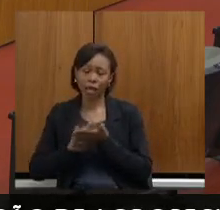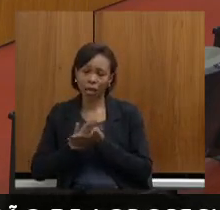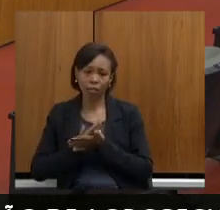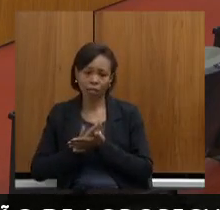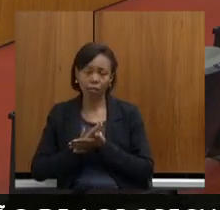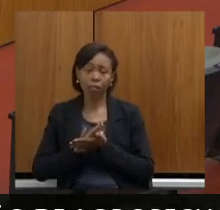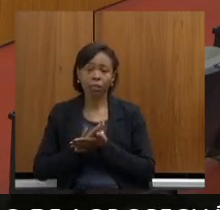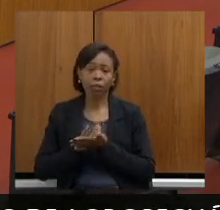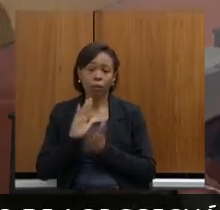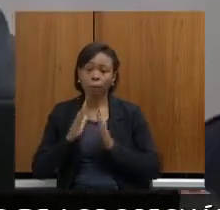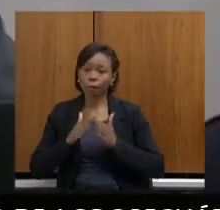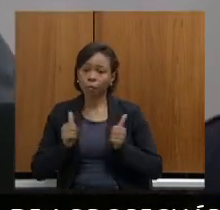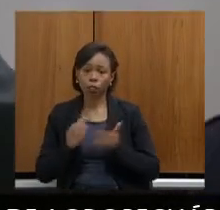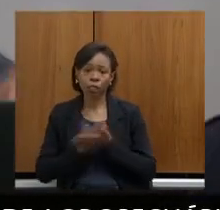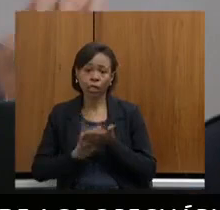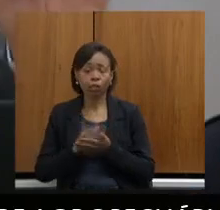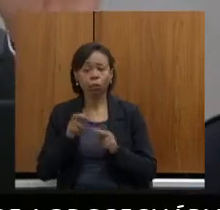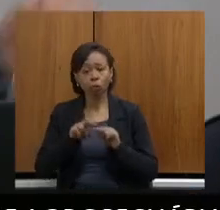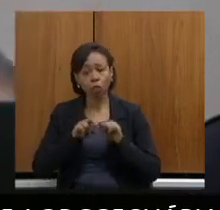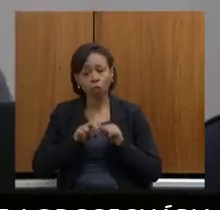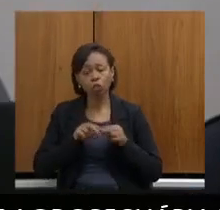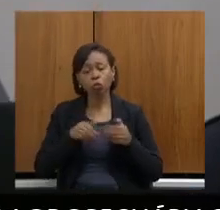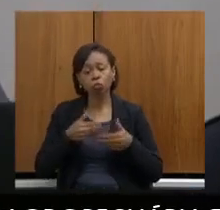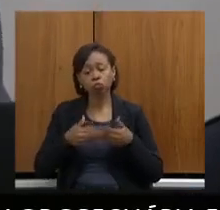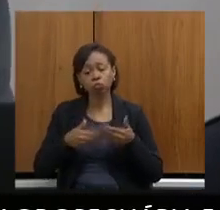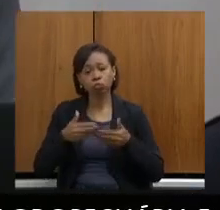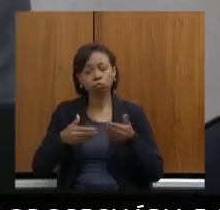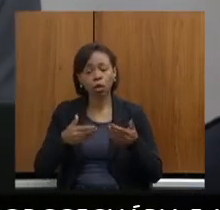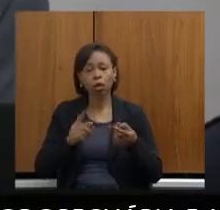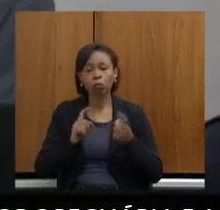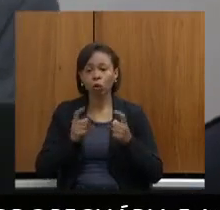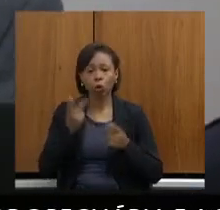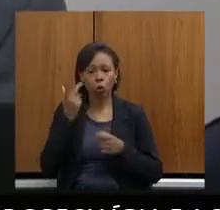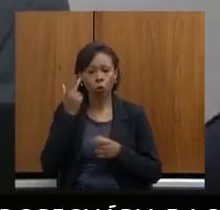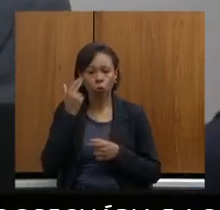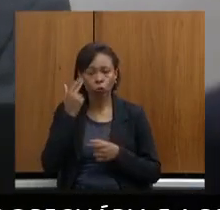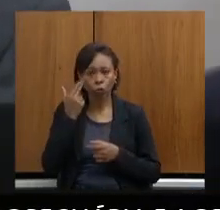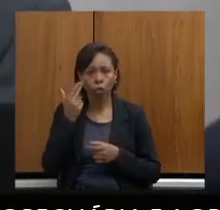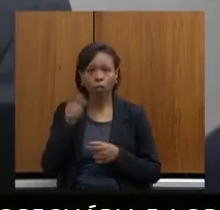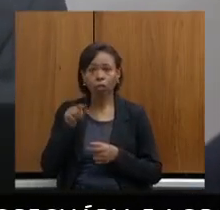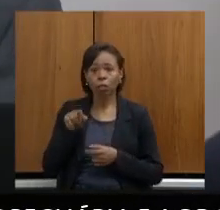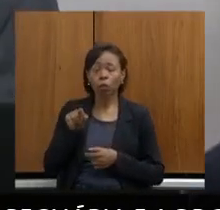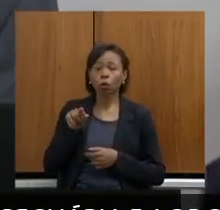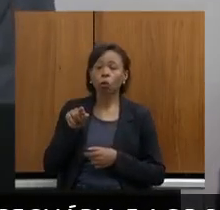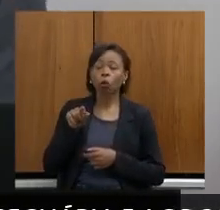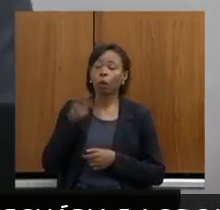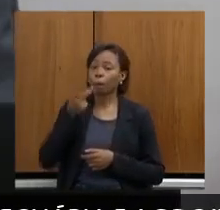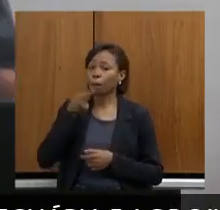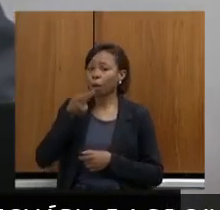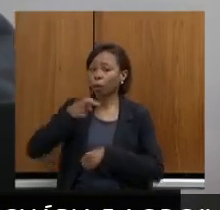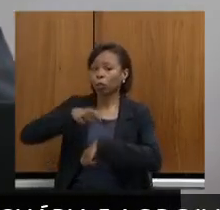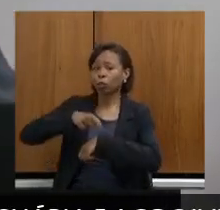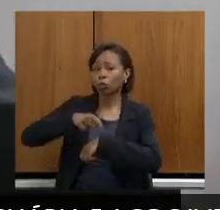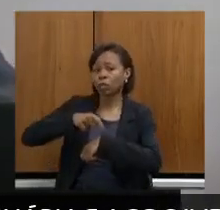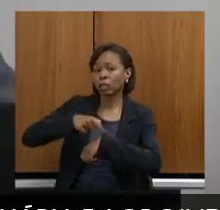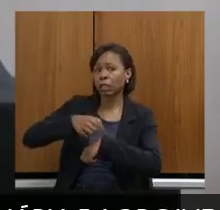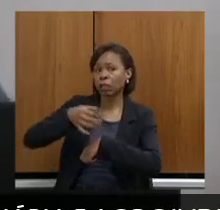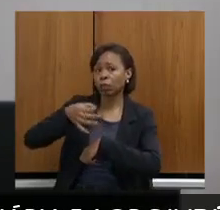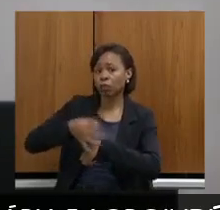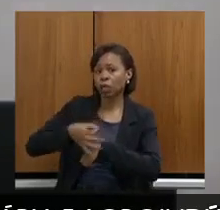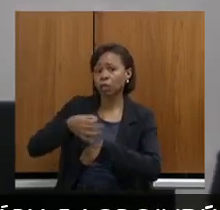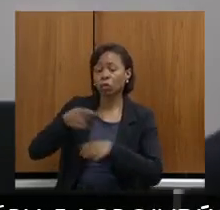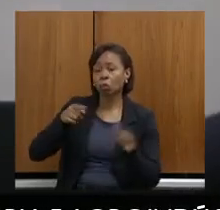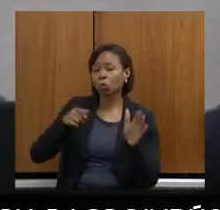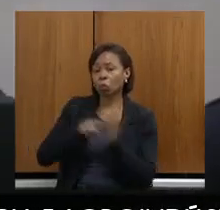tocamos é de forma tranquila e o uso da palavra pelo tempo determinado só não Foi questionado